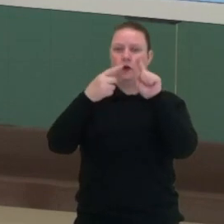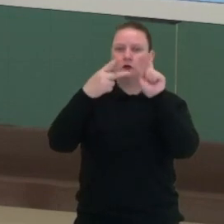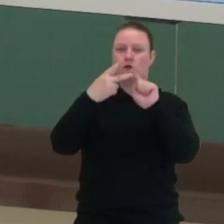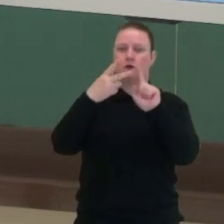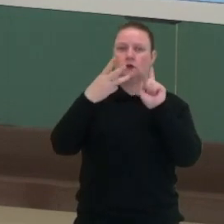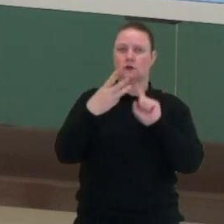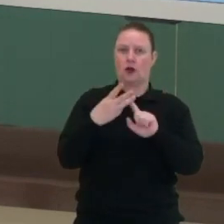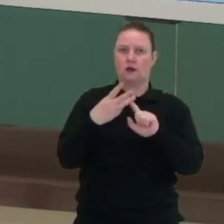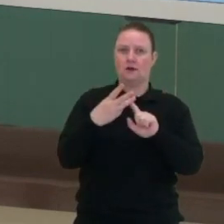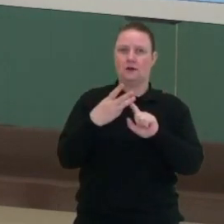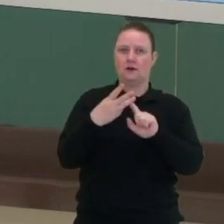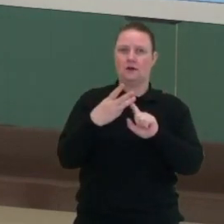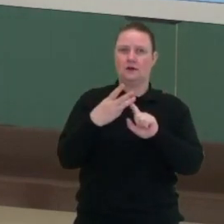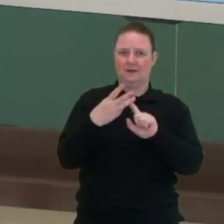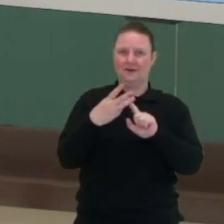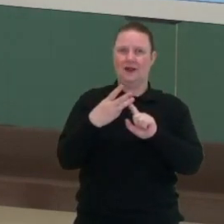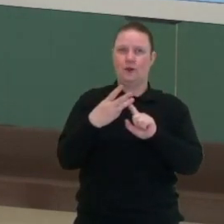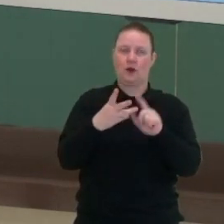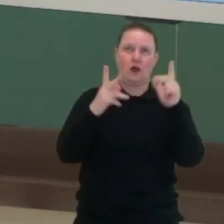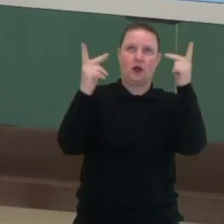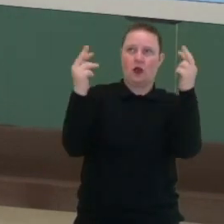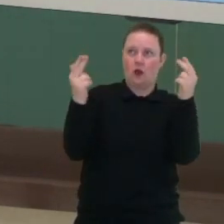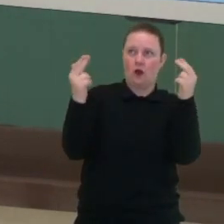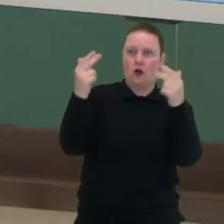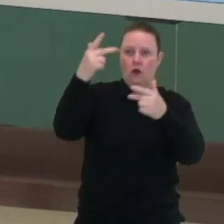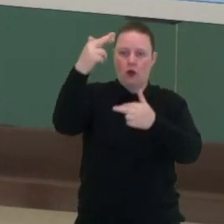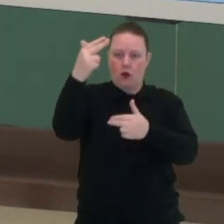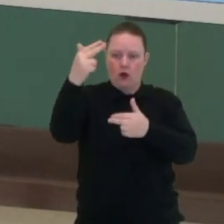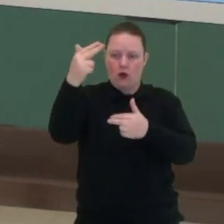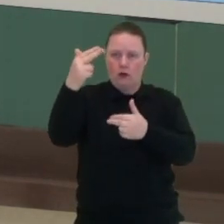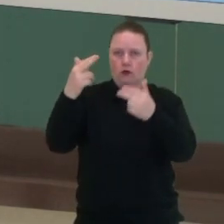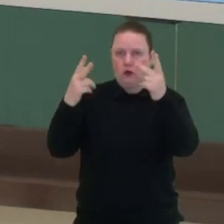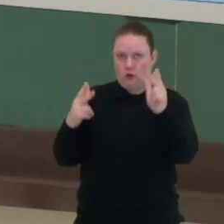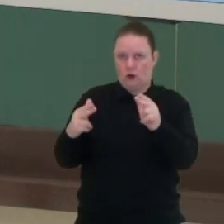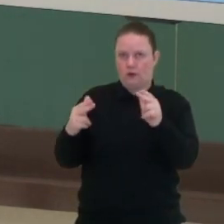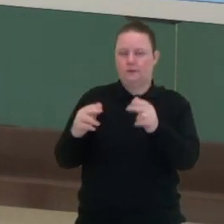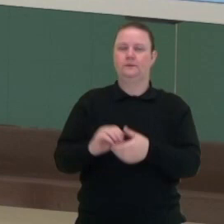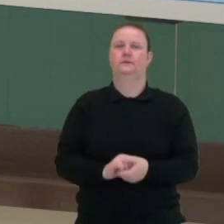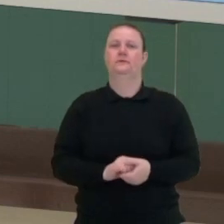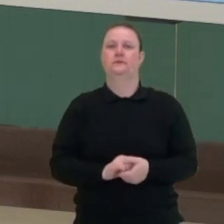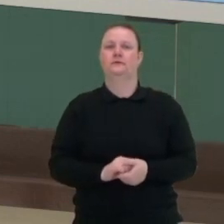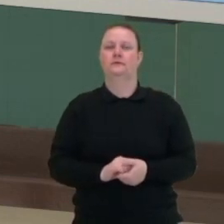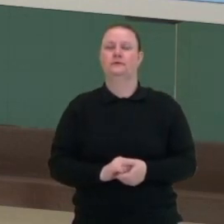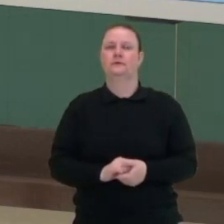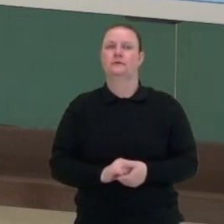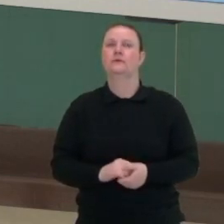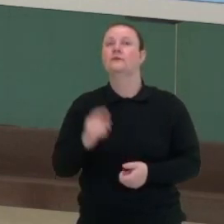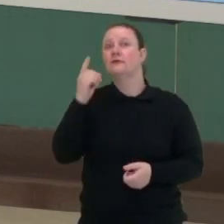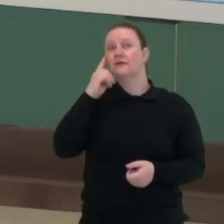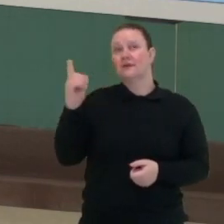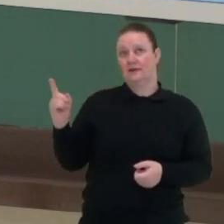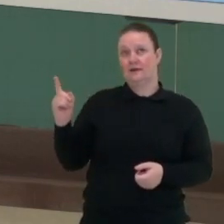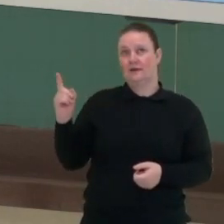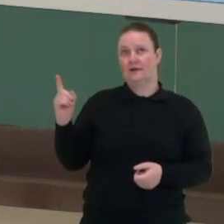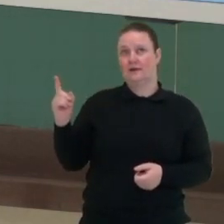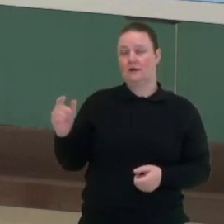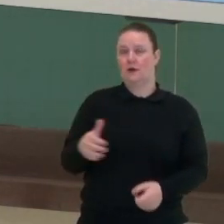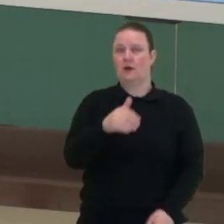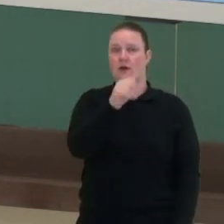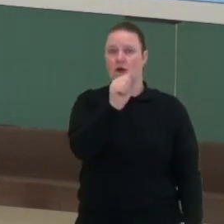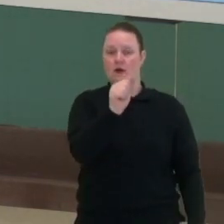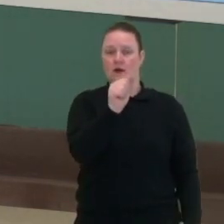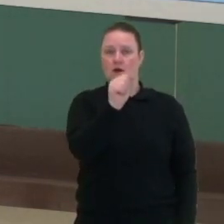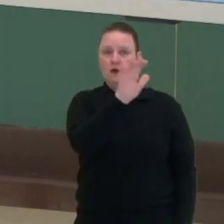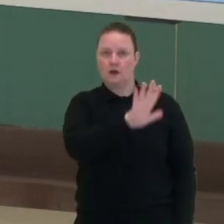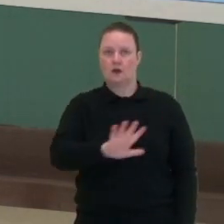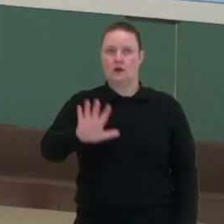concorda? Só 3, né? E não 6, certo? Então, vamos lá. A área R1. A